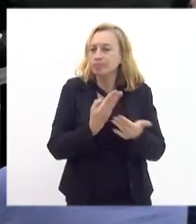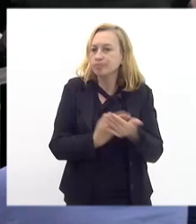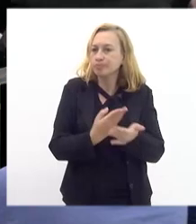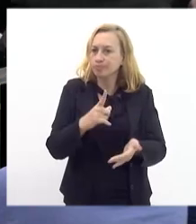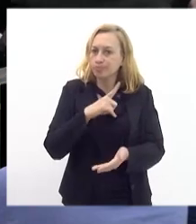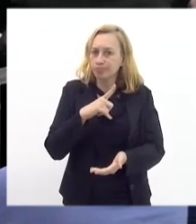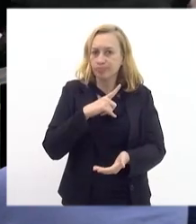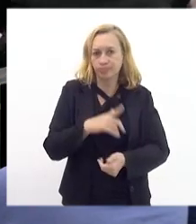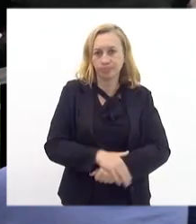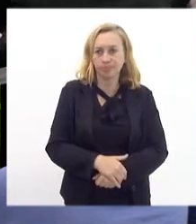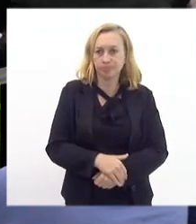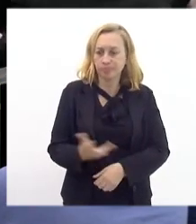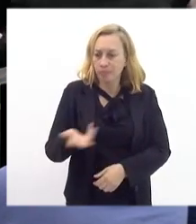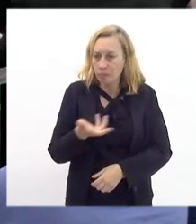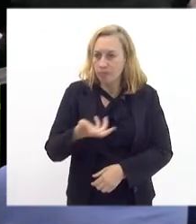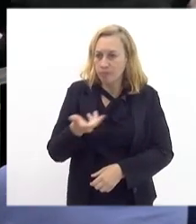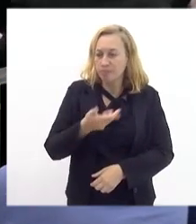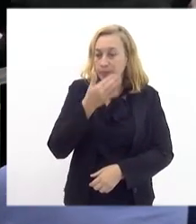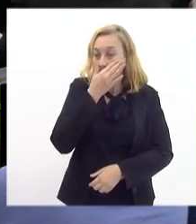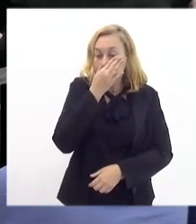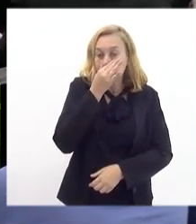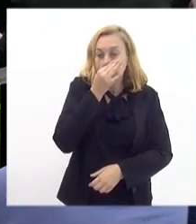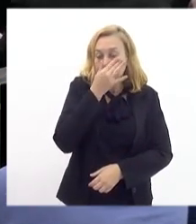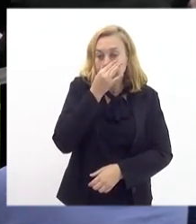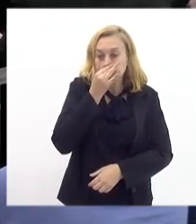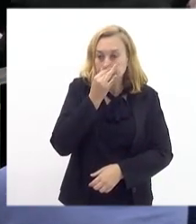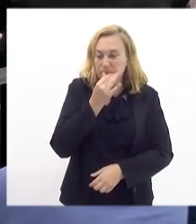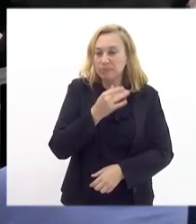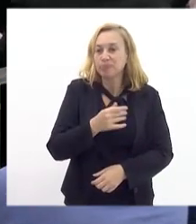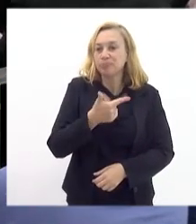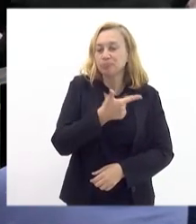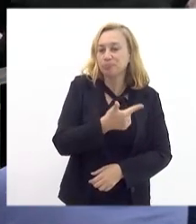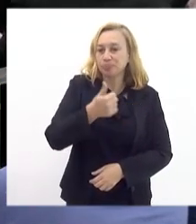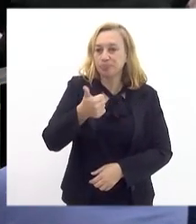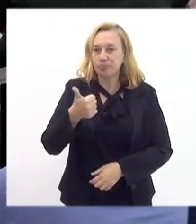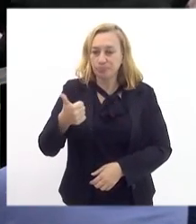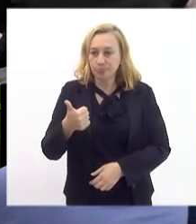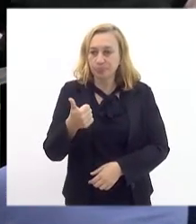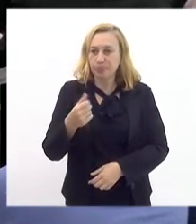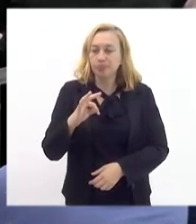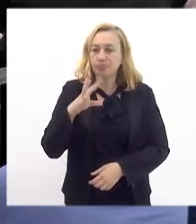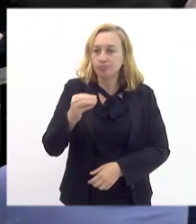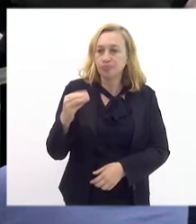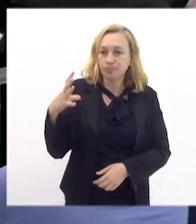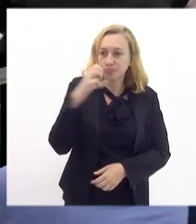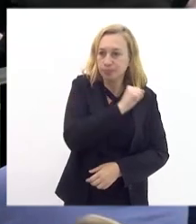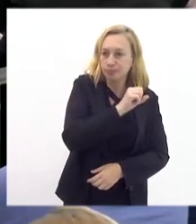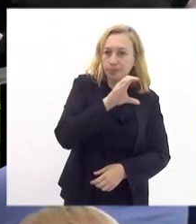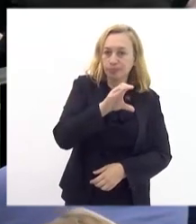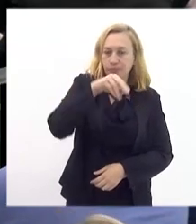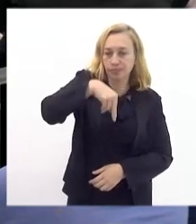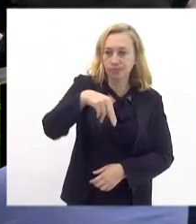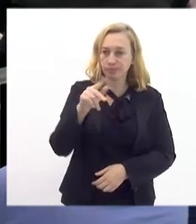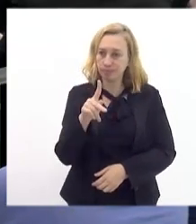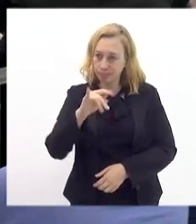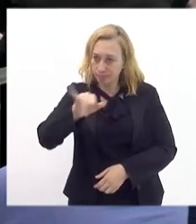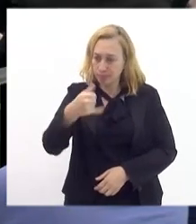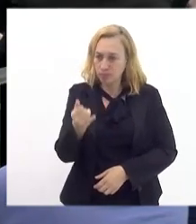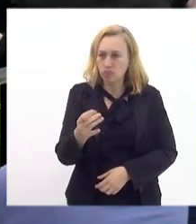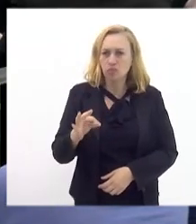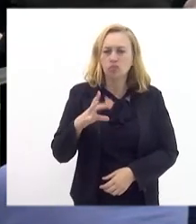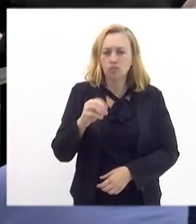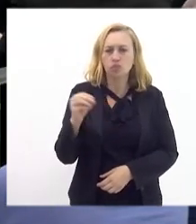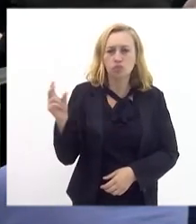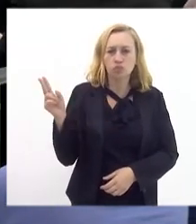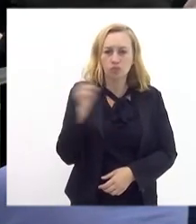como é que foi tão acelerado esse procedimento aqui da pelos Paulo 2021 tudo rápido tem CNPJ pode vir depois da tem licença muito